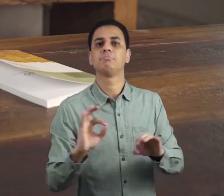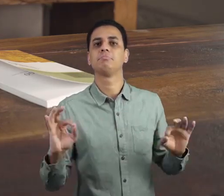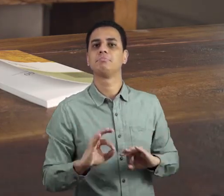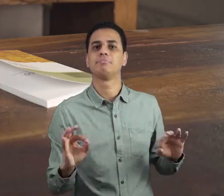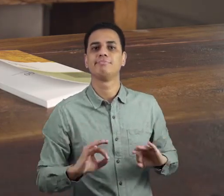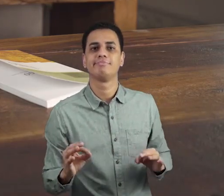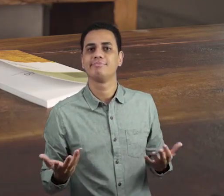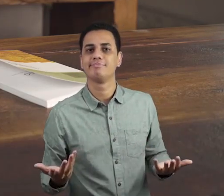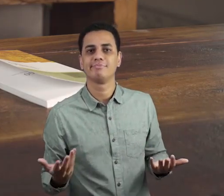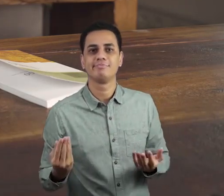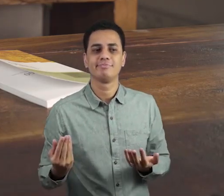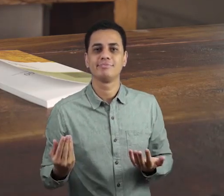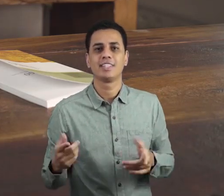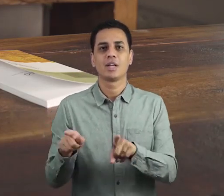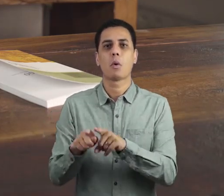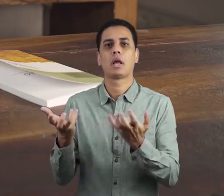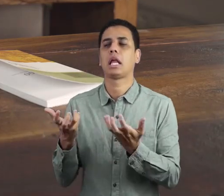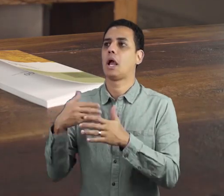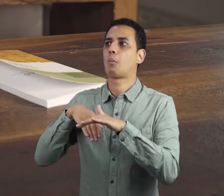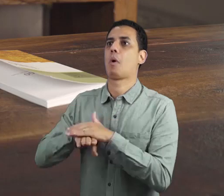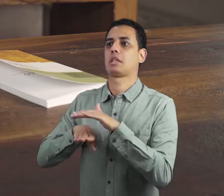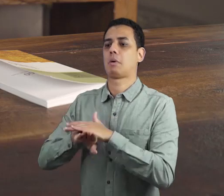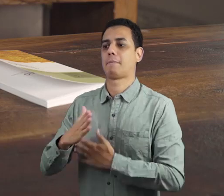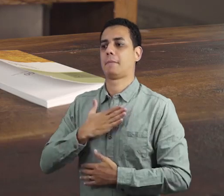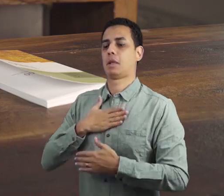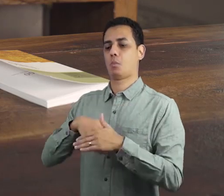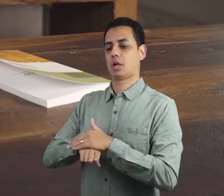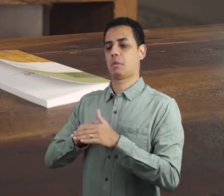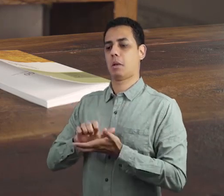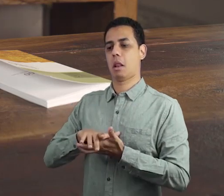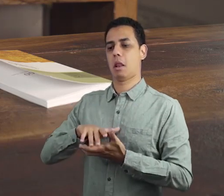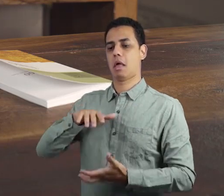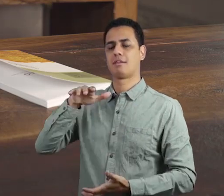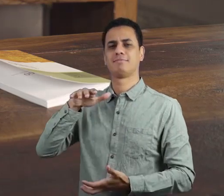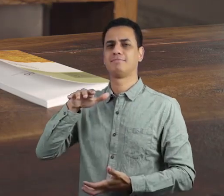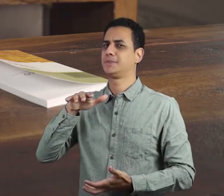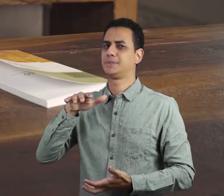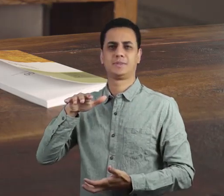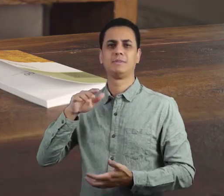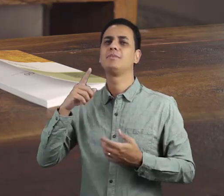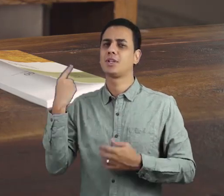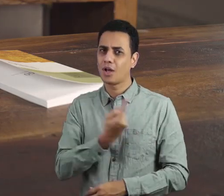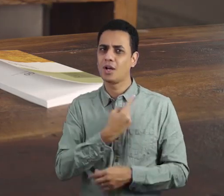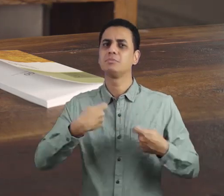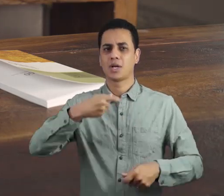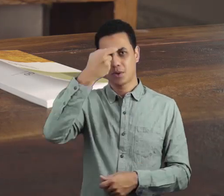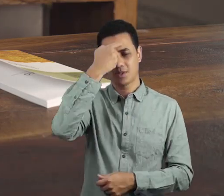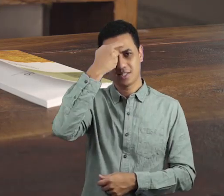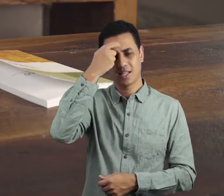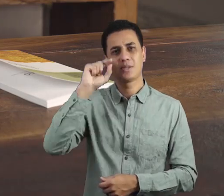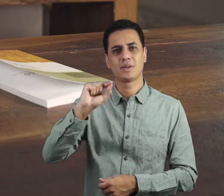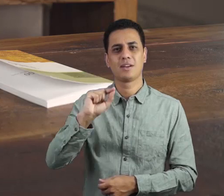para si, eles não são avarentos, eles não colocam a sua esperança na riqueza. Existem muitos ricos adoradores de